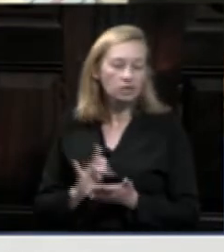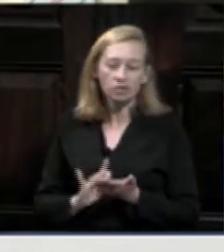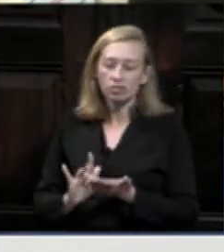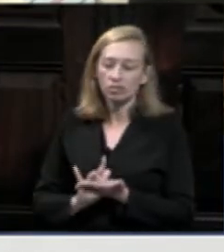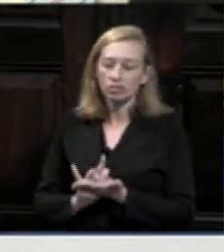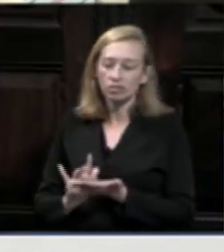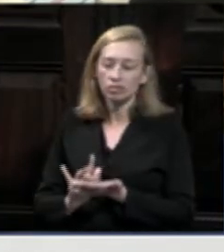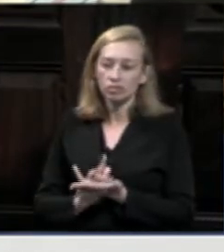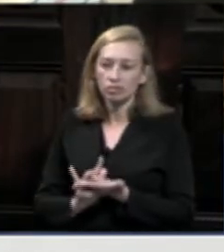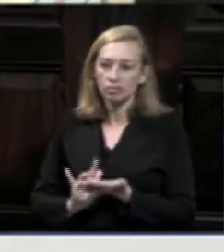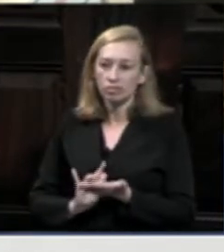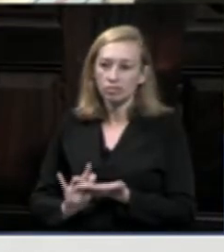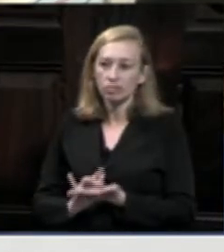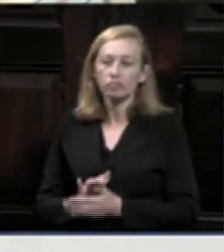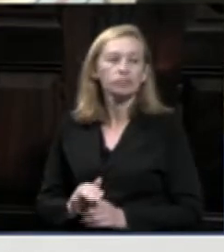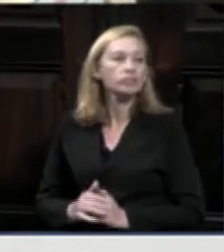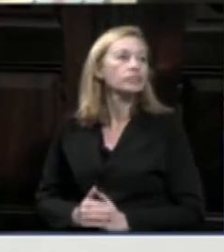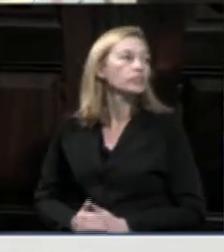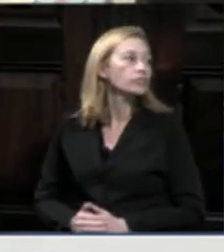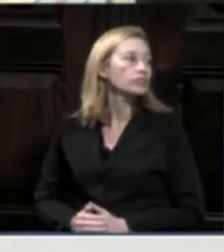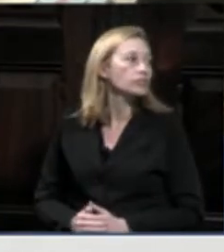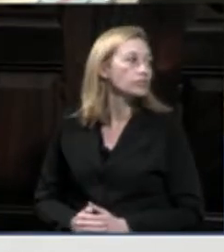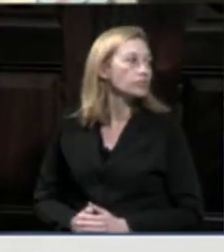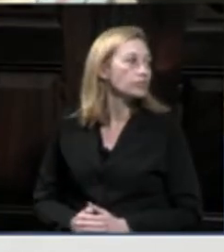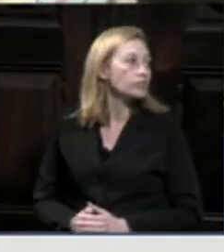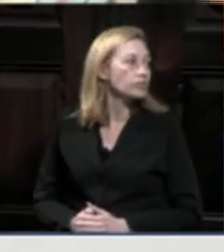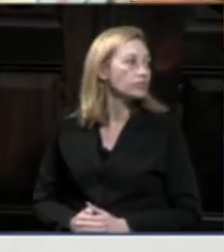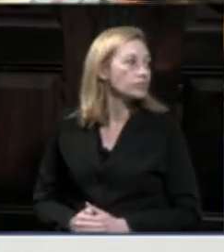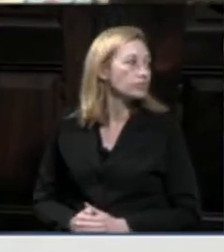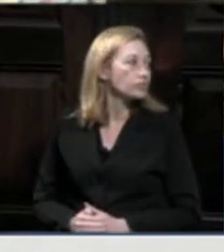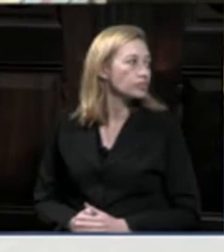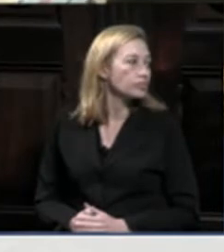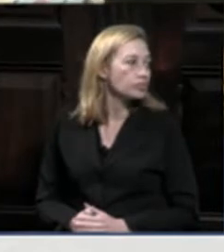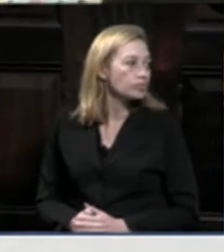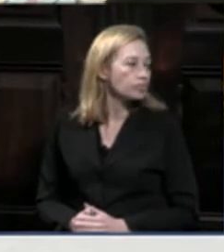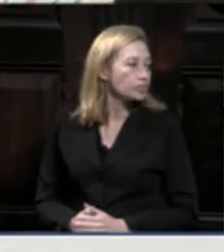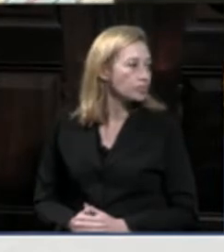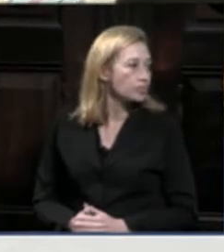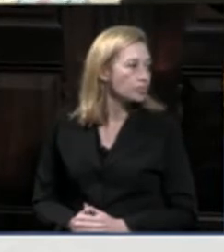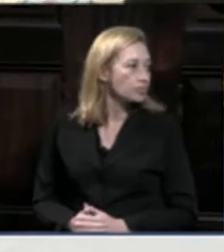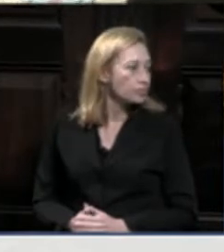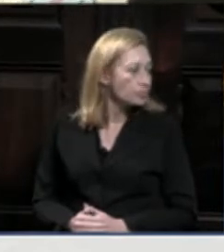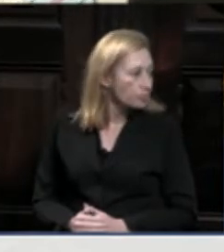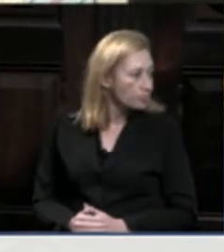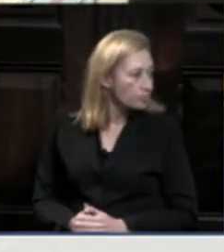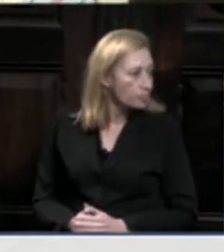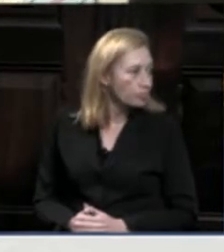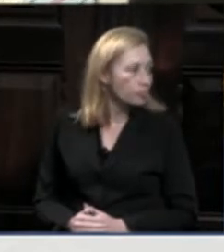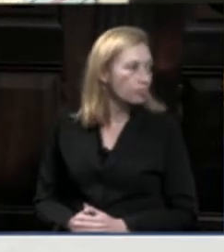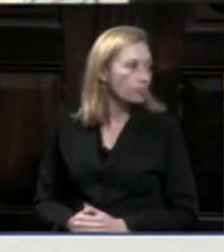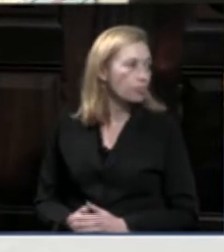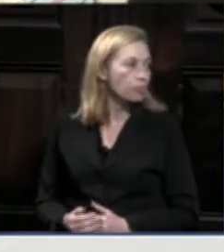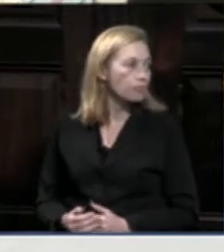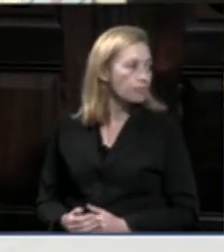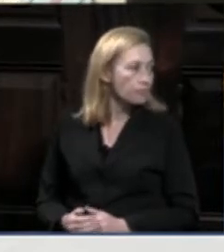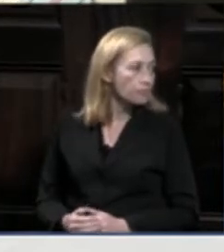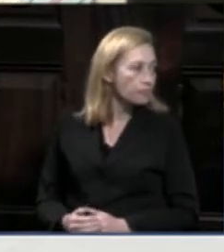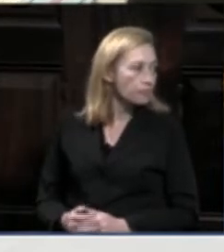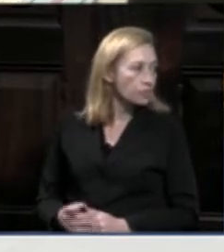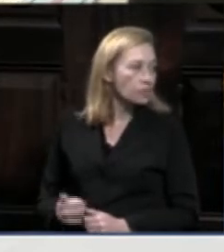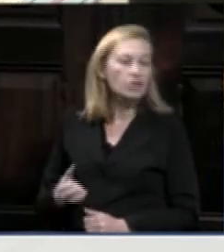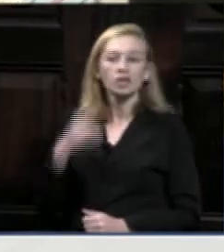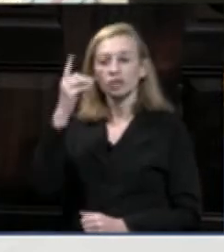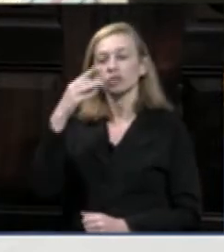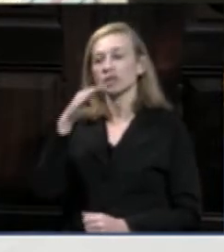se especifica e dá outras providências. Pareceres às emendas de plenário da Comissão de Constituição e Justiça, contrário. Relator, deputado Chiquinho da